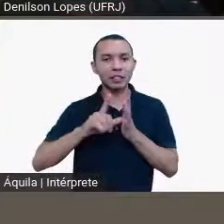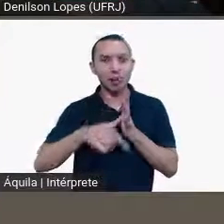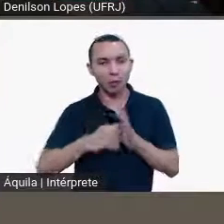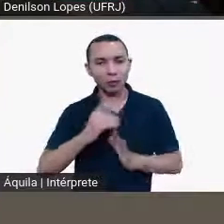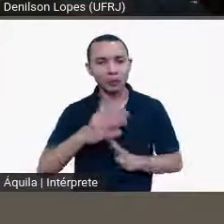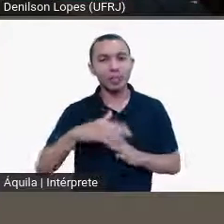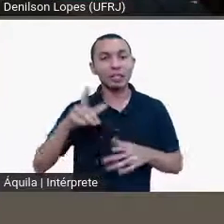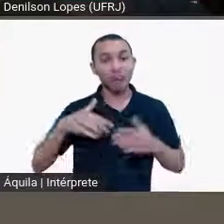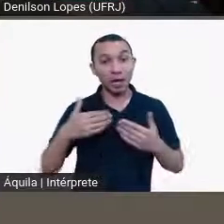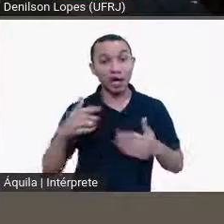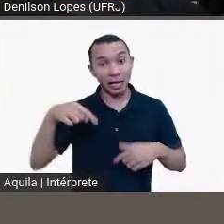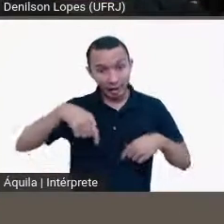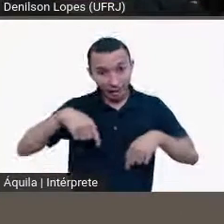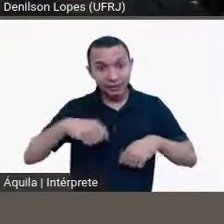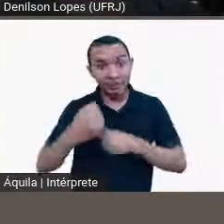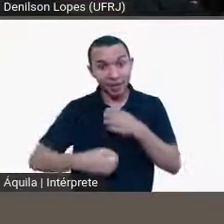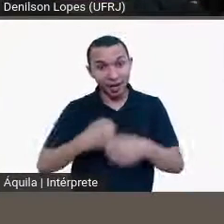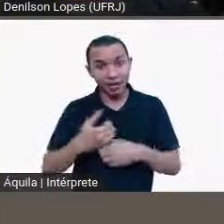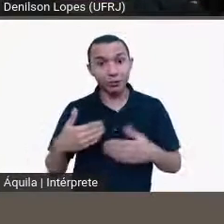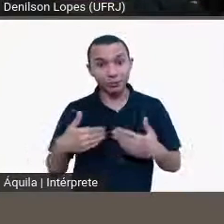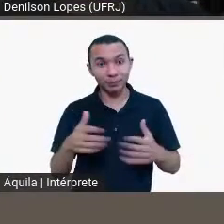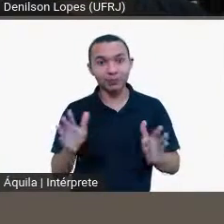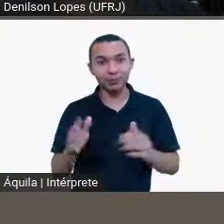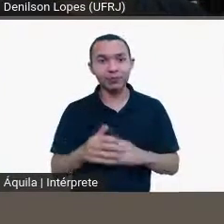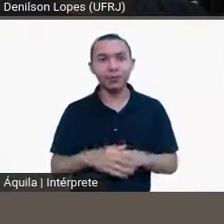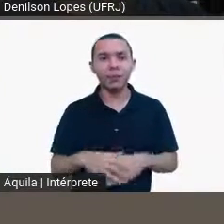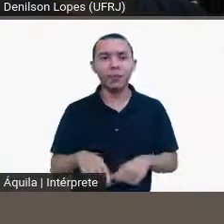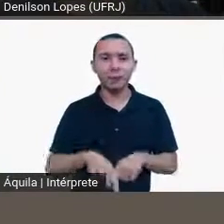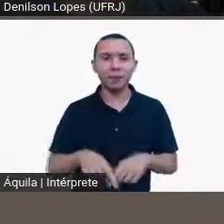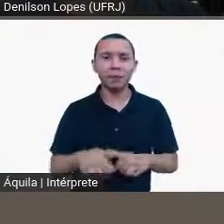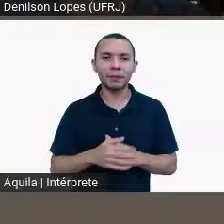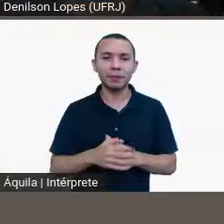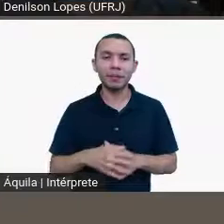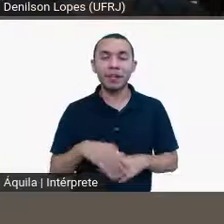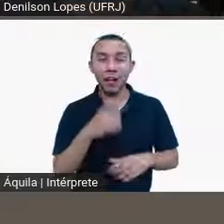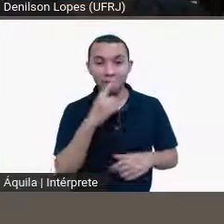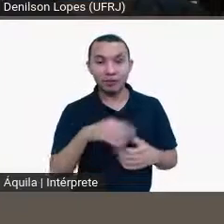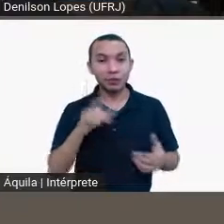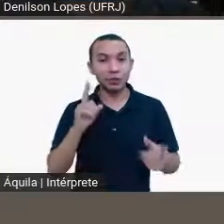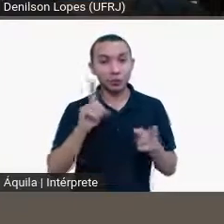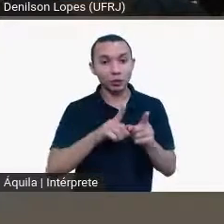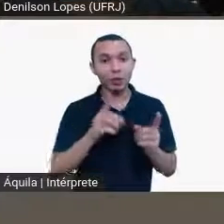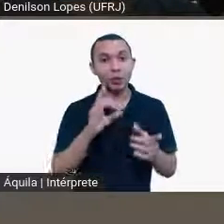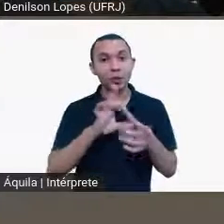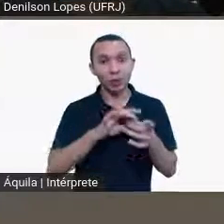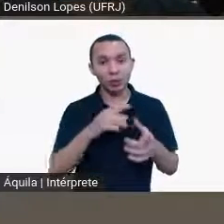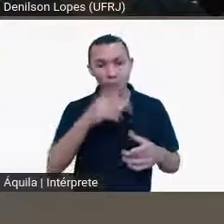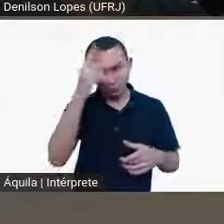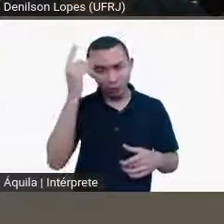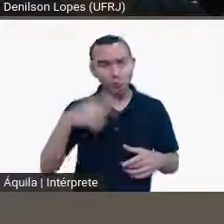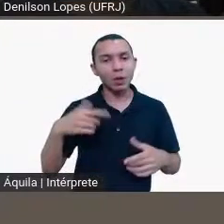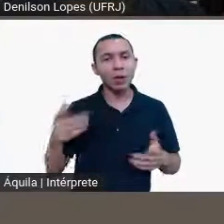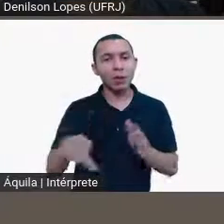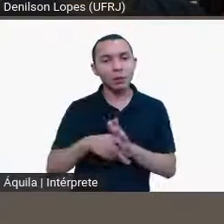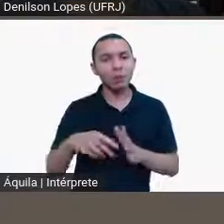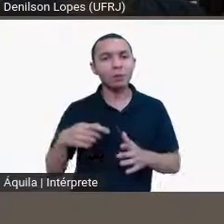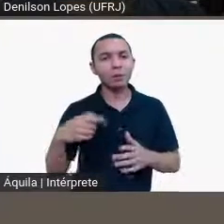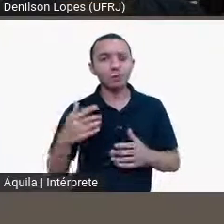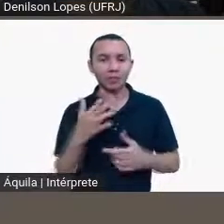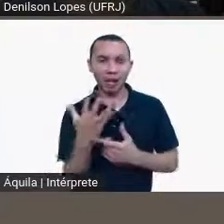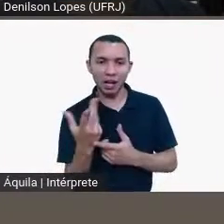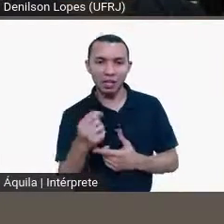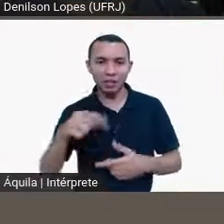ano. Também é autor de Afetos, Experiências e Encontros com Filmes Brasileiros Contemporâneos, que foi lançado em